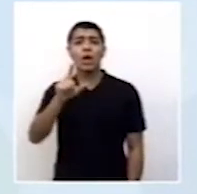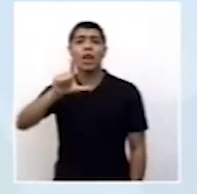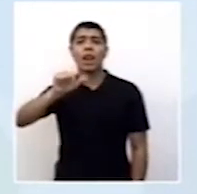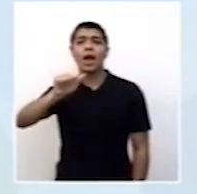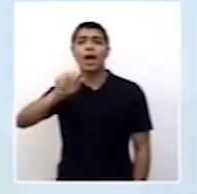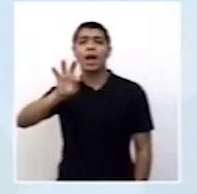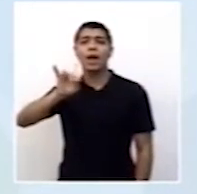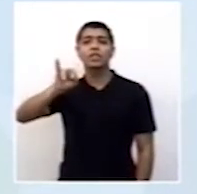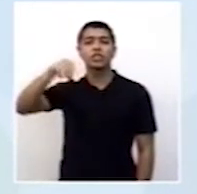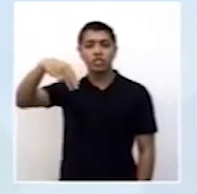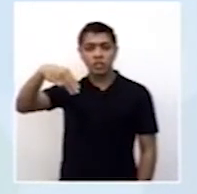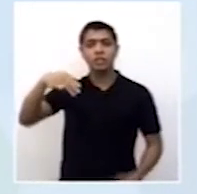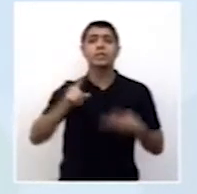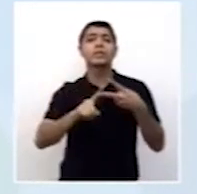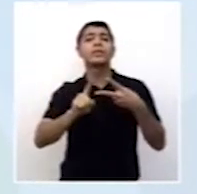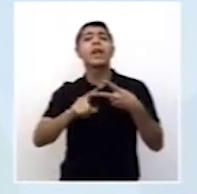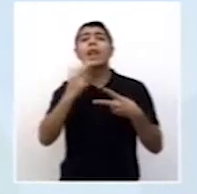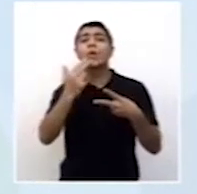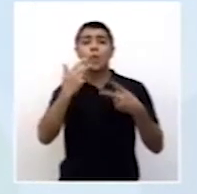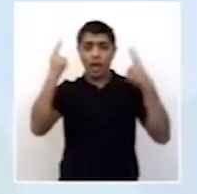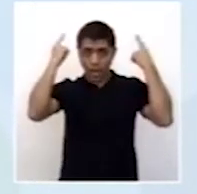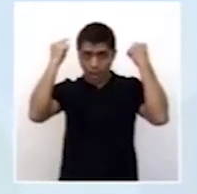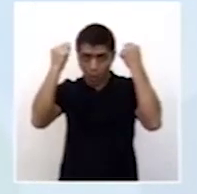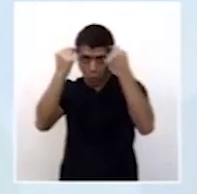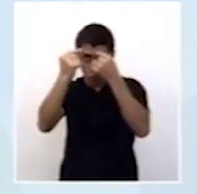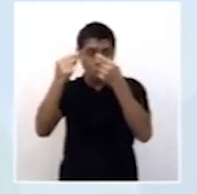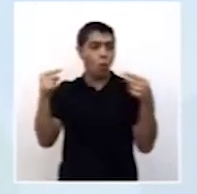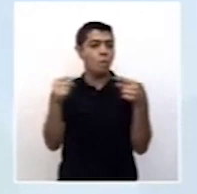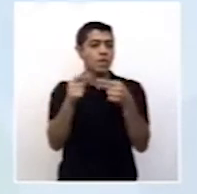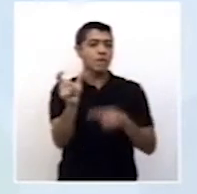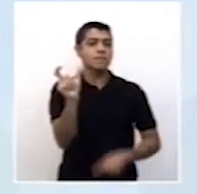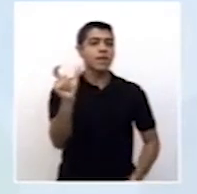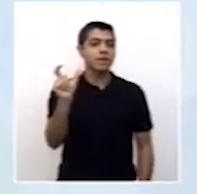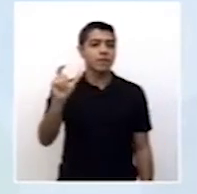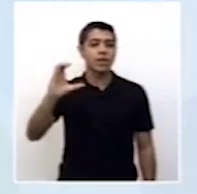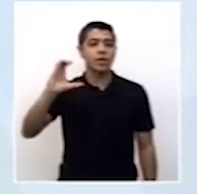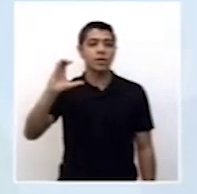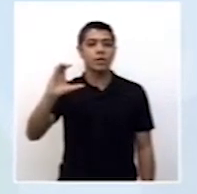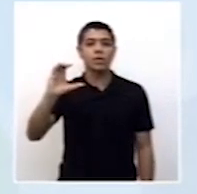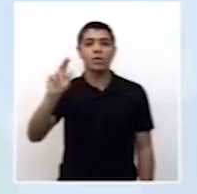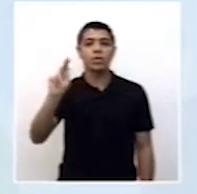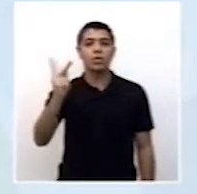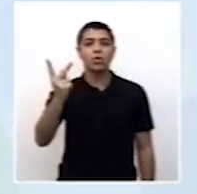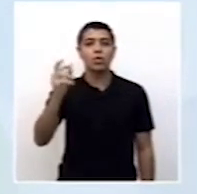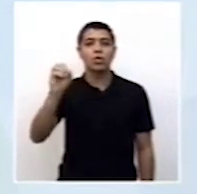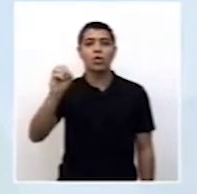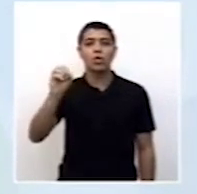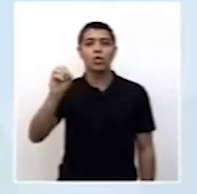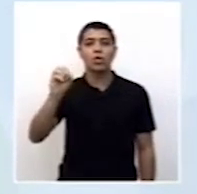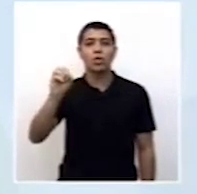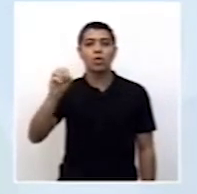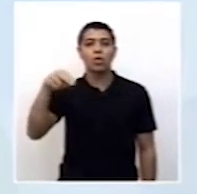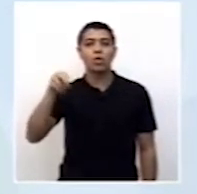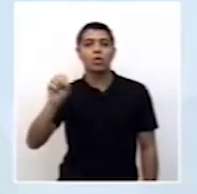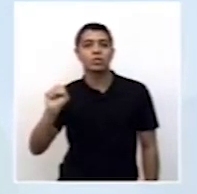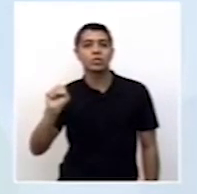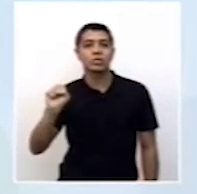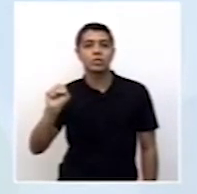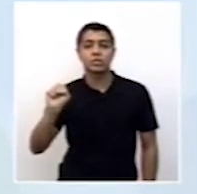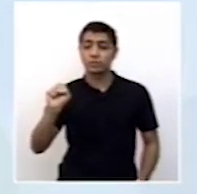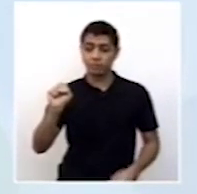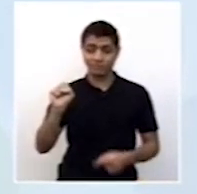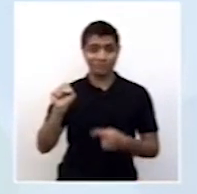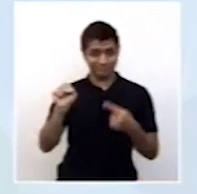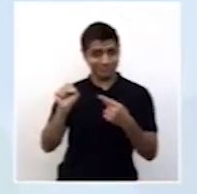significa tempo. Ó, cronômetro. Olha bem a raiz da palavra, cronometrar. É um relato de um ou